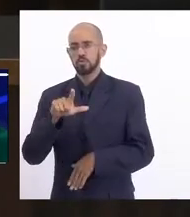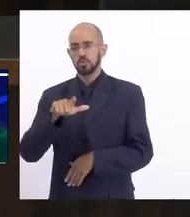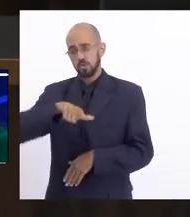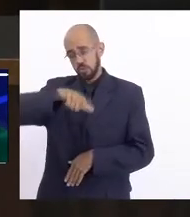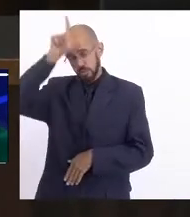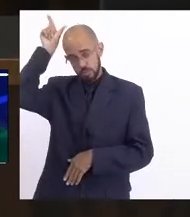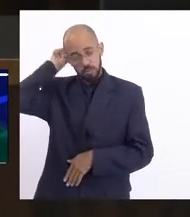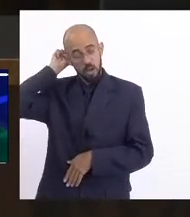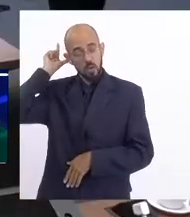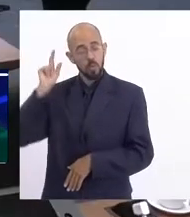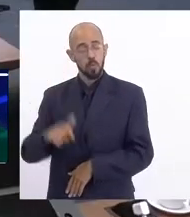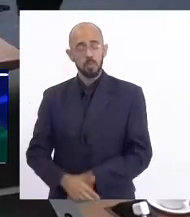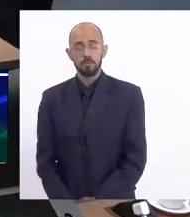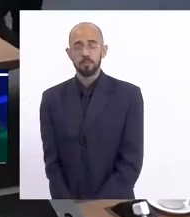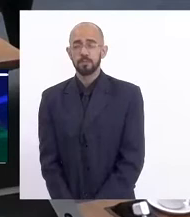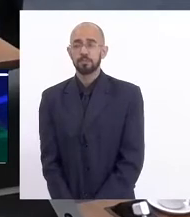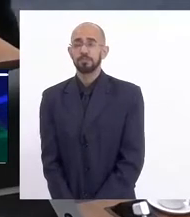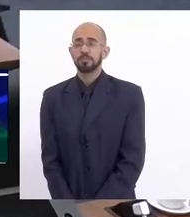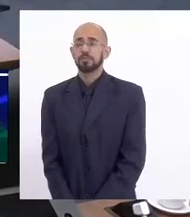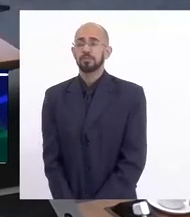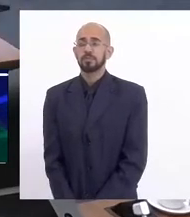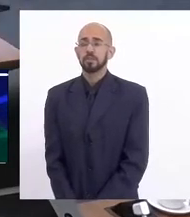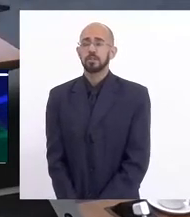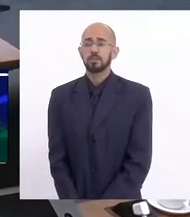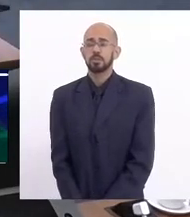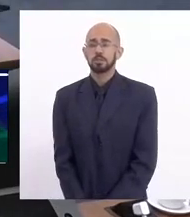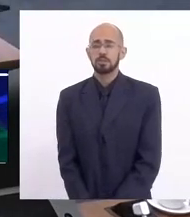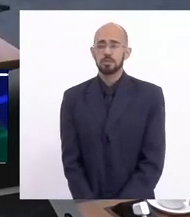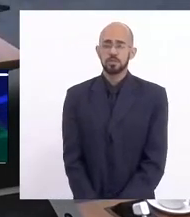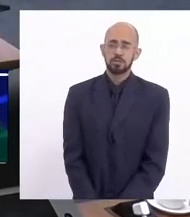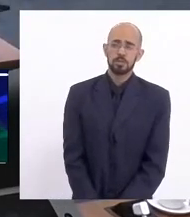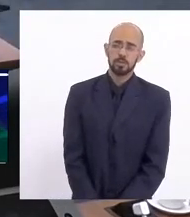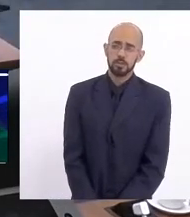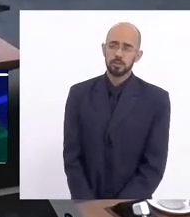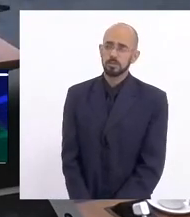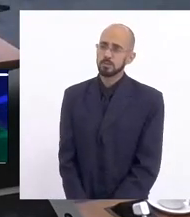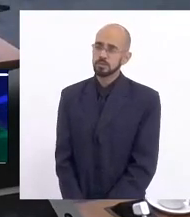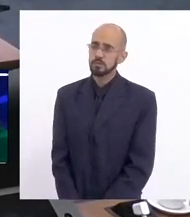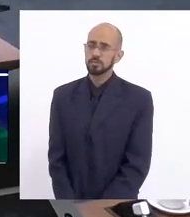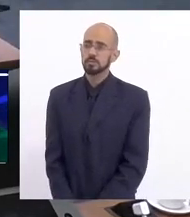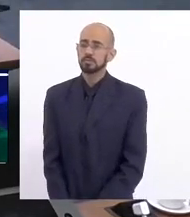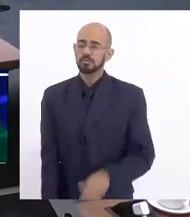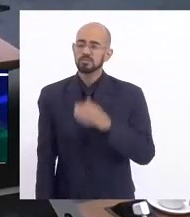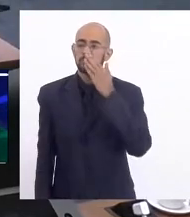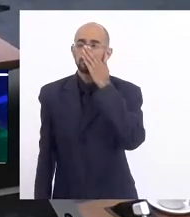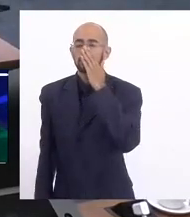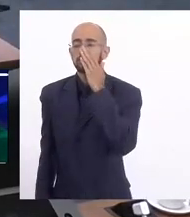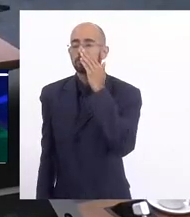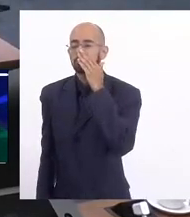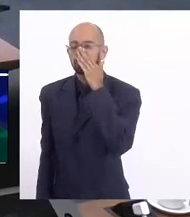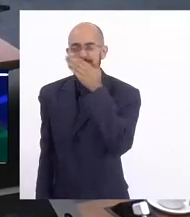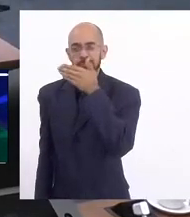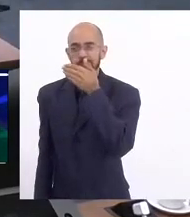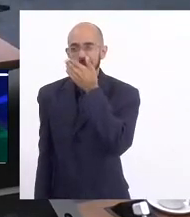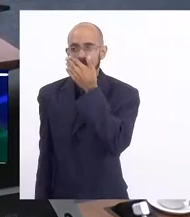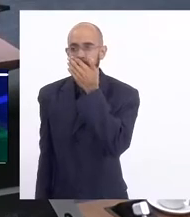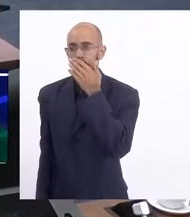Paulo. Para a gente poder estudar, né? Oi? Deputado Luiz Paulo.